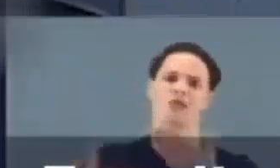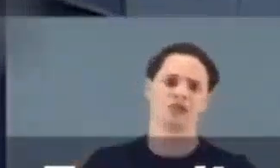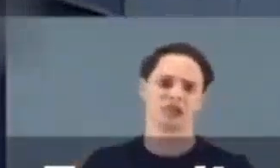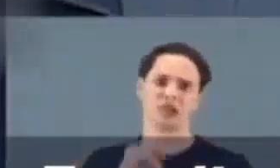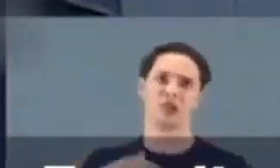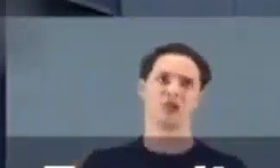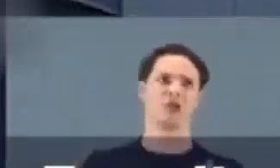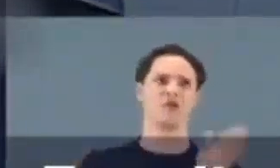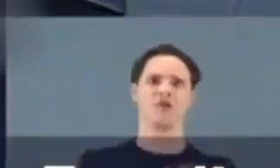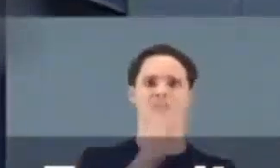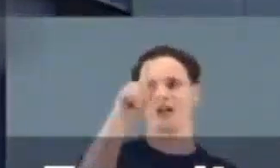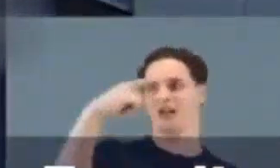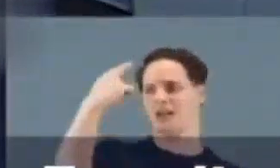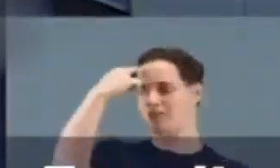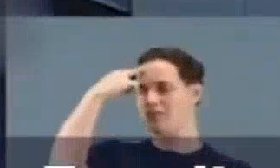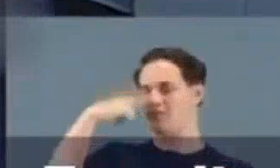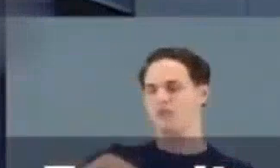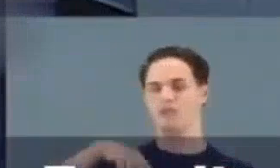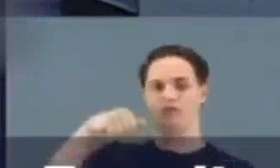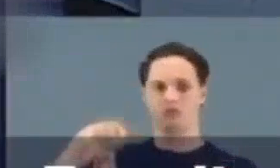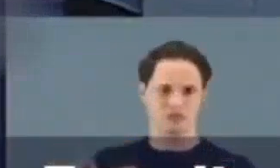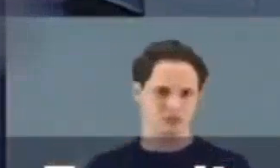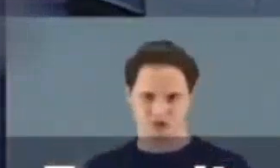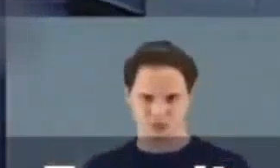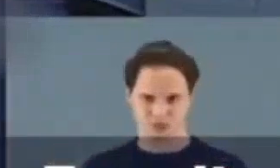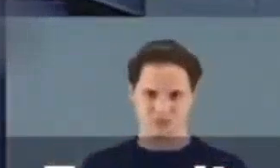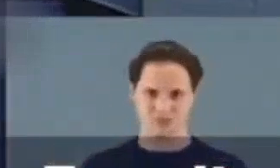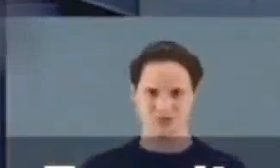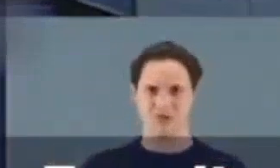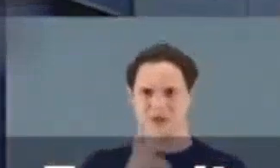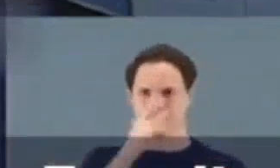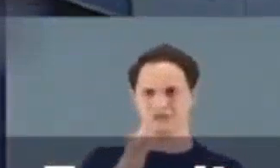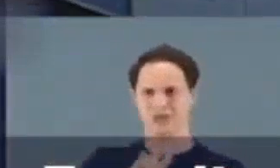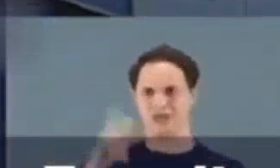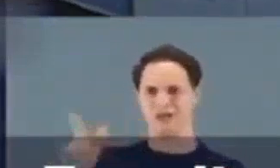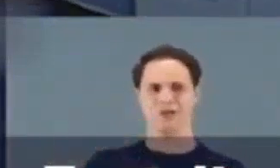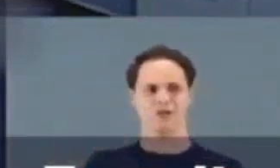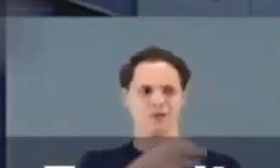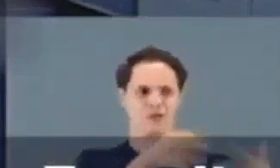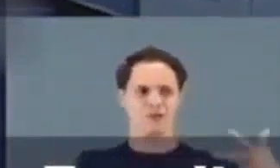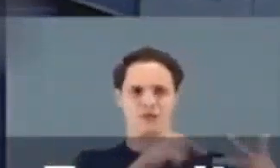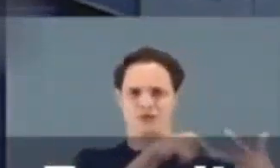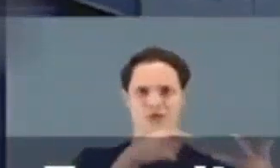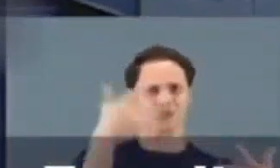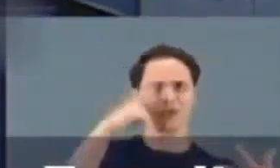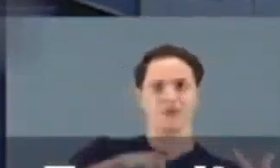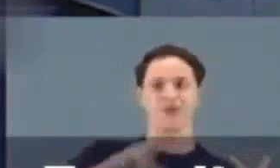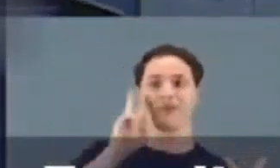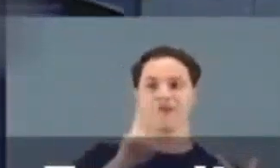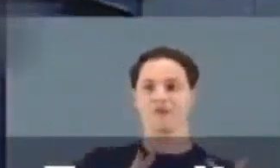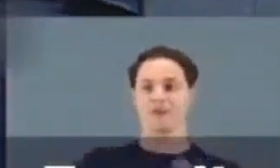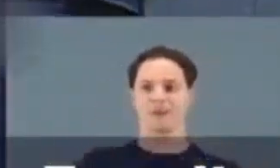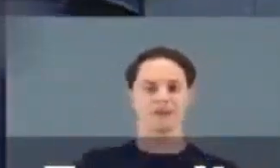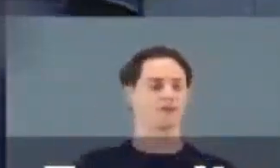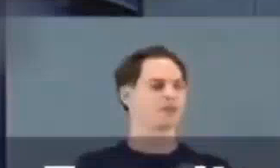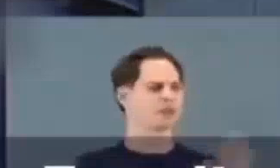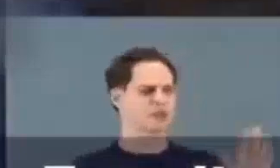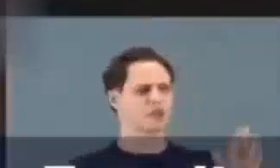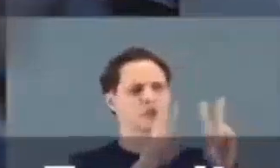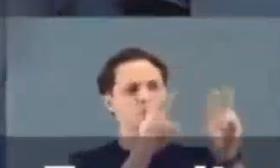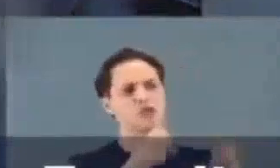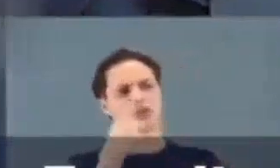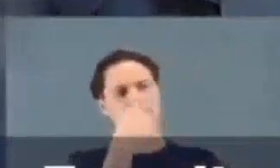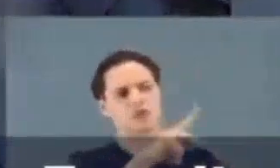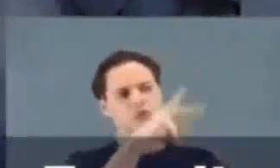viajei por telepatia para chegar lá. Um processo todo montado. O juiz de primeiro grau não conseguiu ver isso, por quê? Senhor Silvanei, sobre acerca da